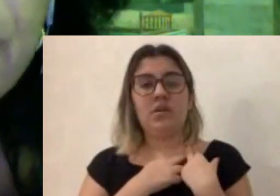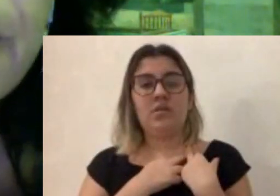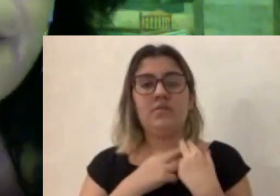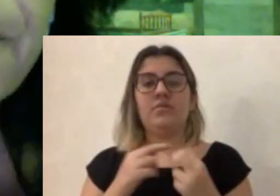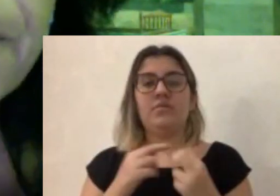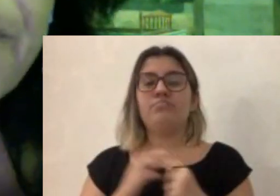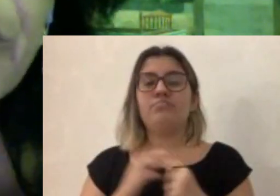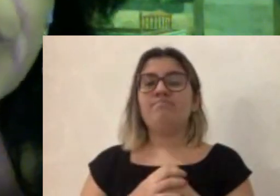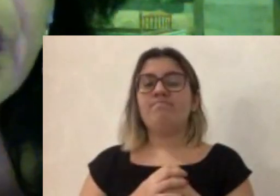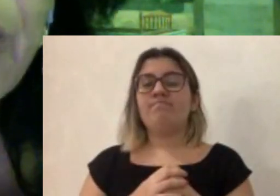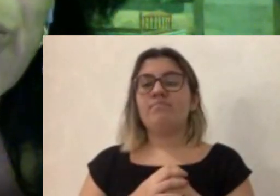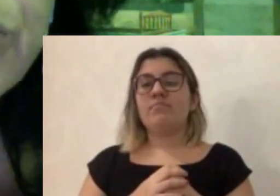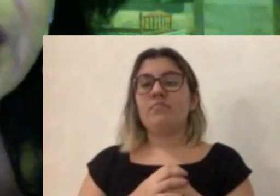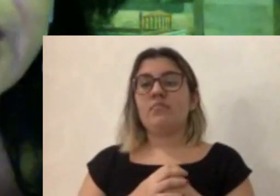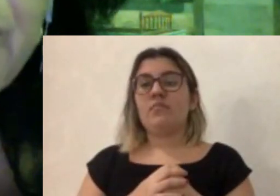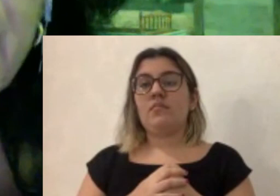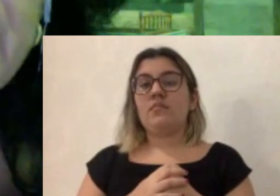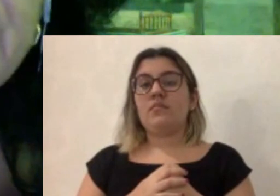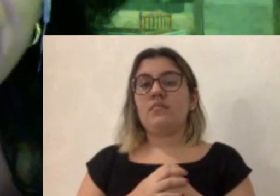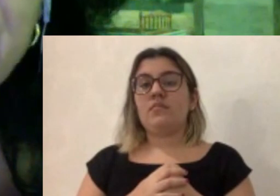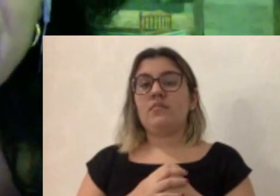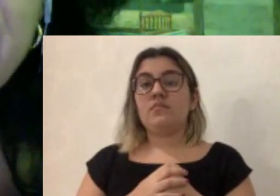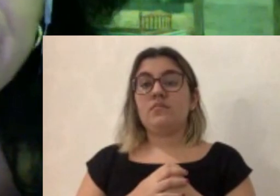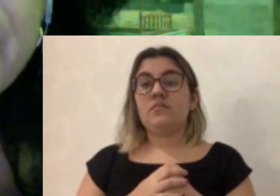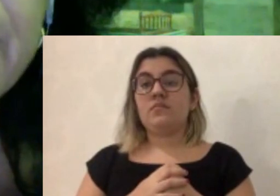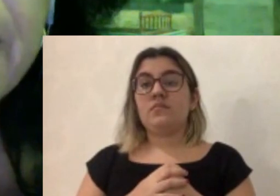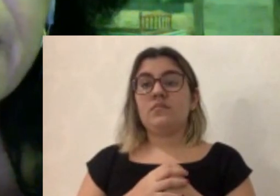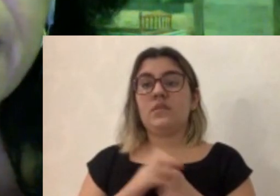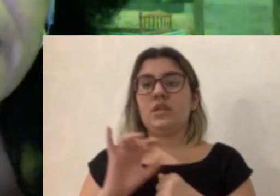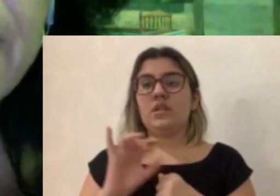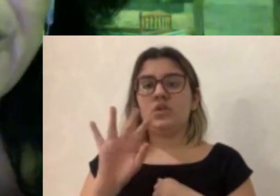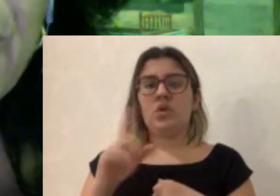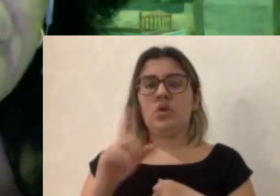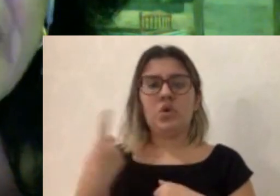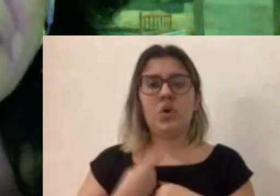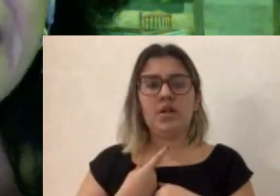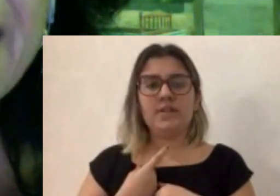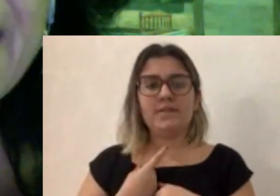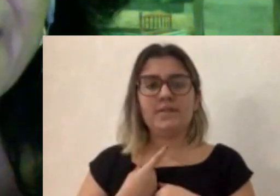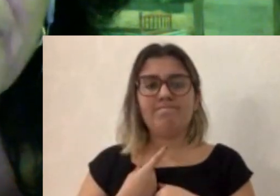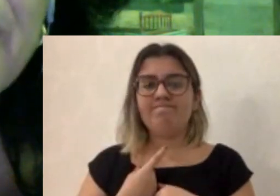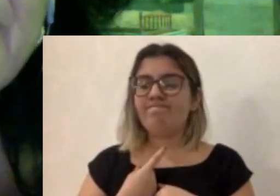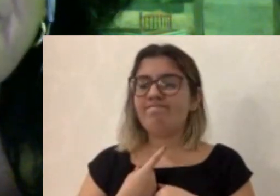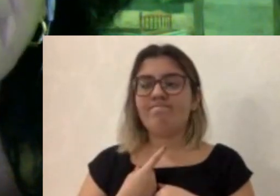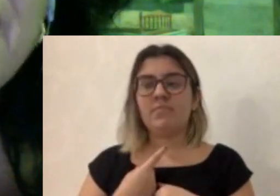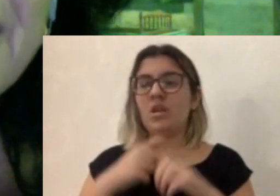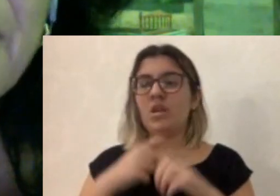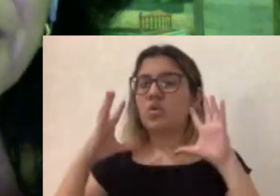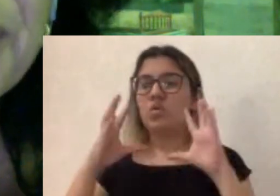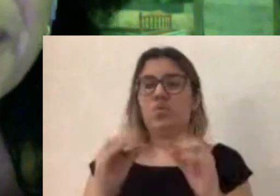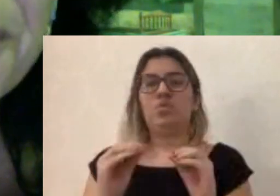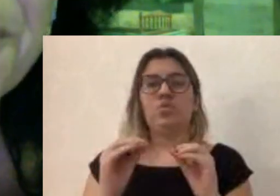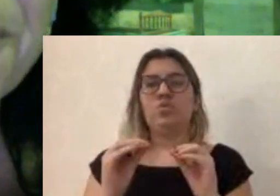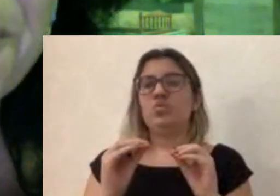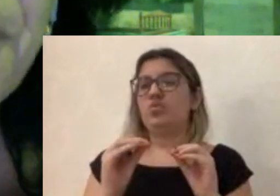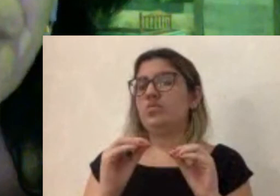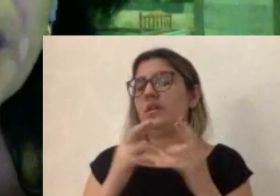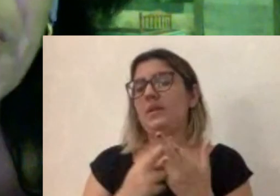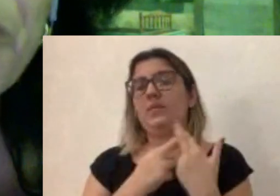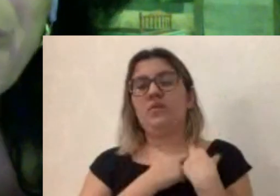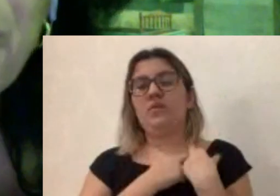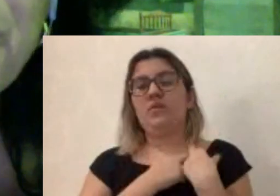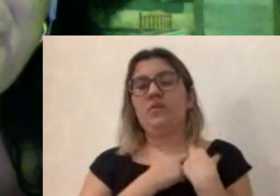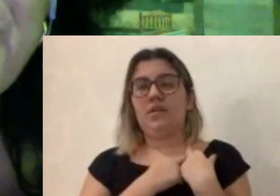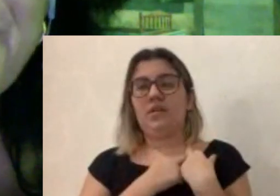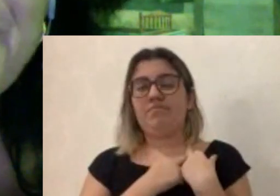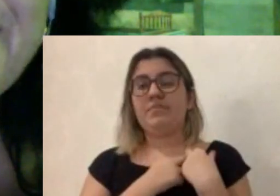todos a luta anticapacitista. Só para lembrar que isso não está só na nossa mão, não. Está